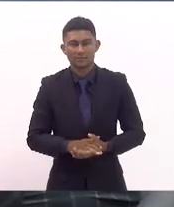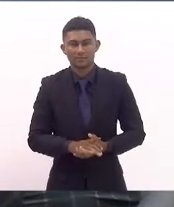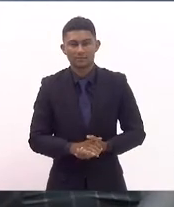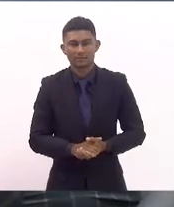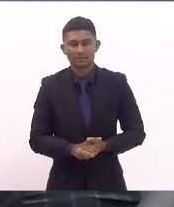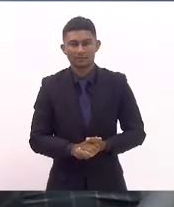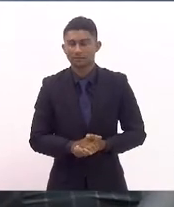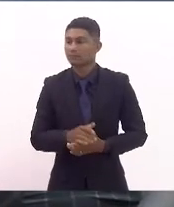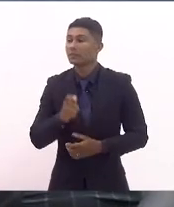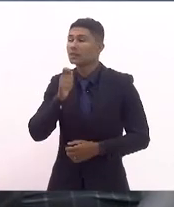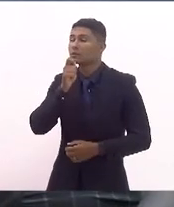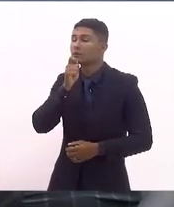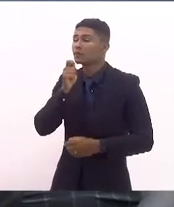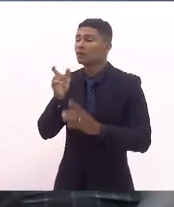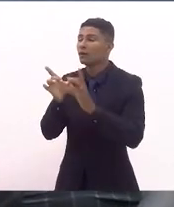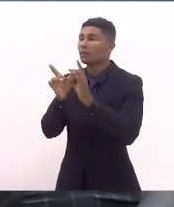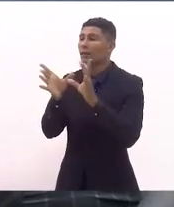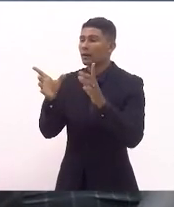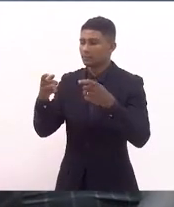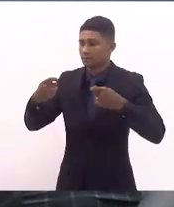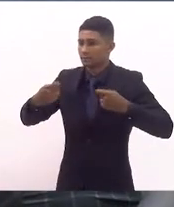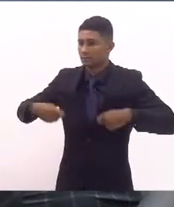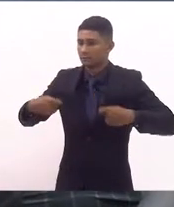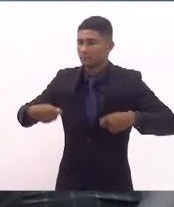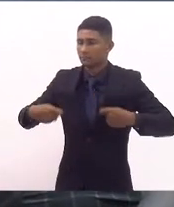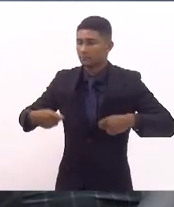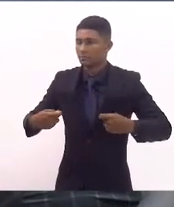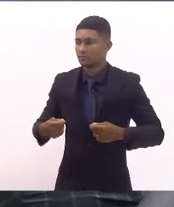Precisa liberar o microfone dela.